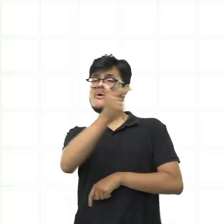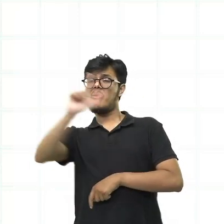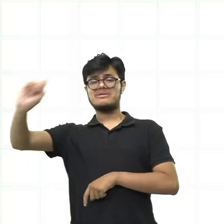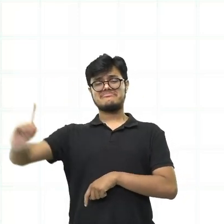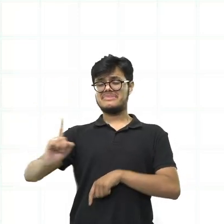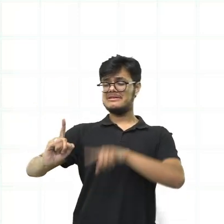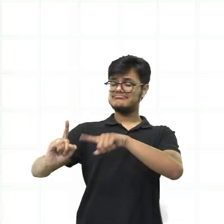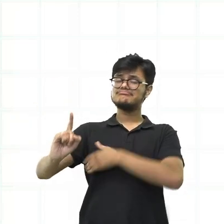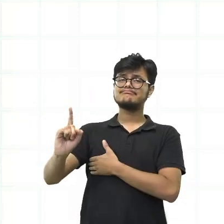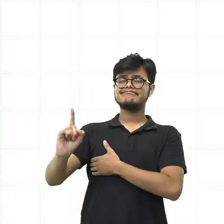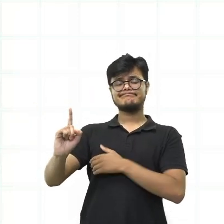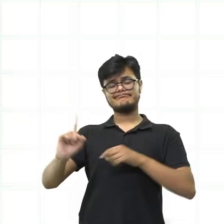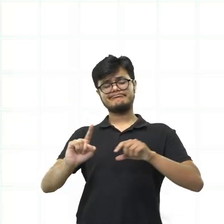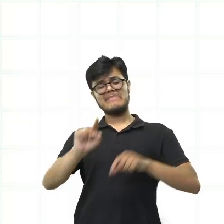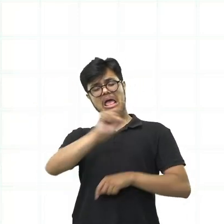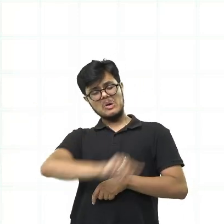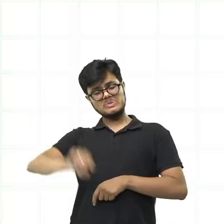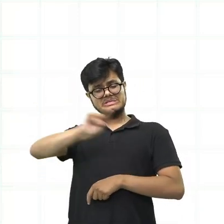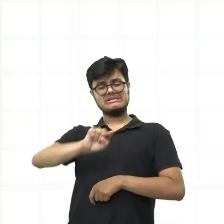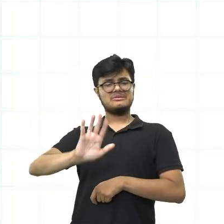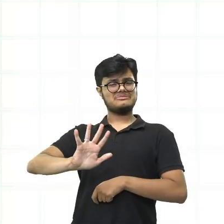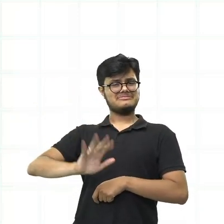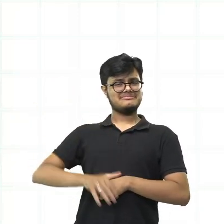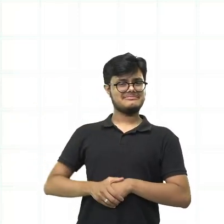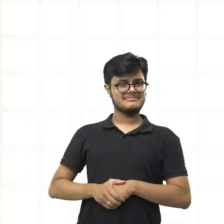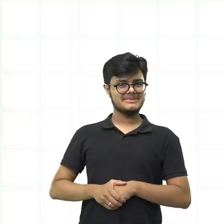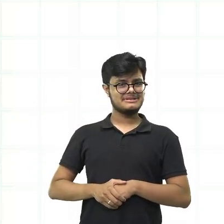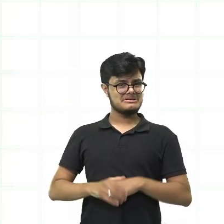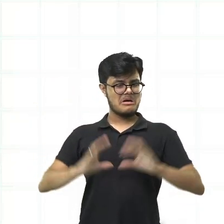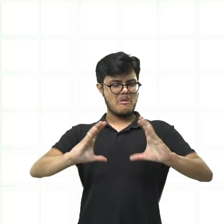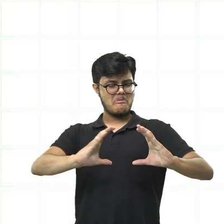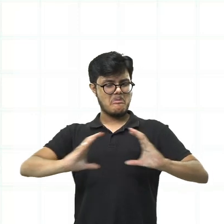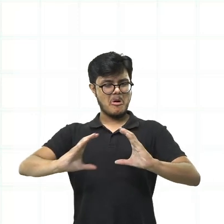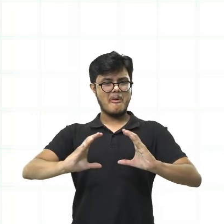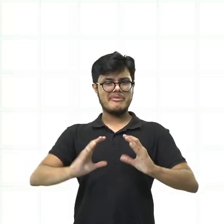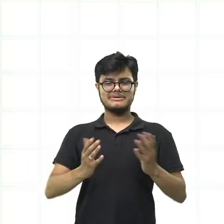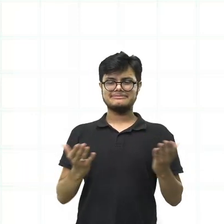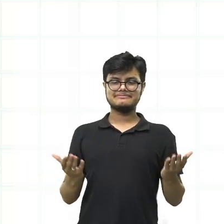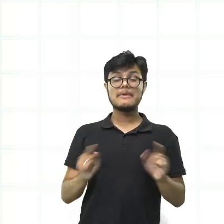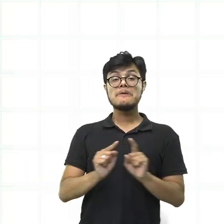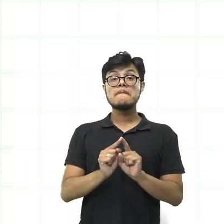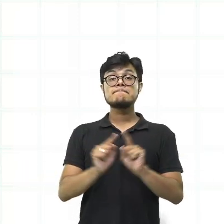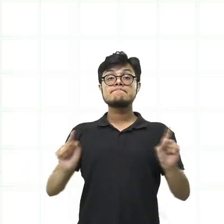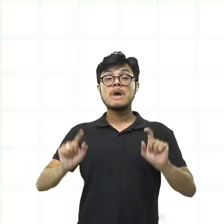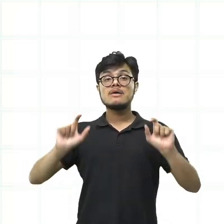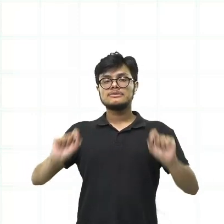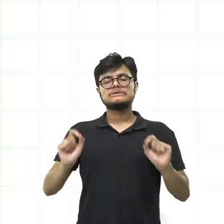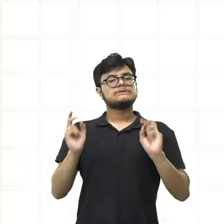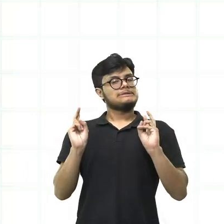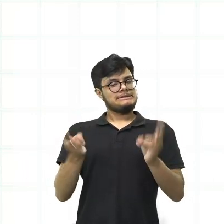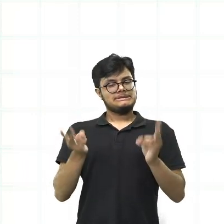e dizer que era um círculo, né? Que era uma bola. Mas,